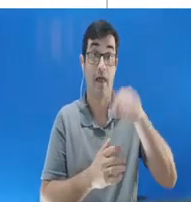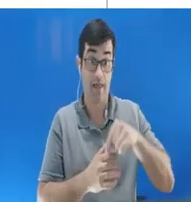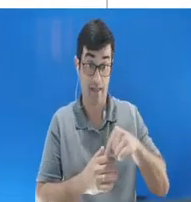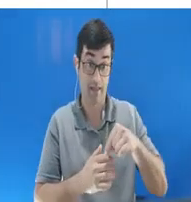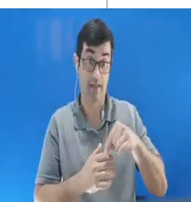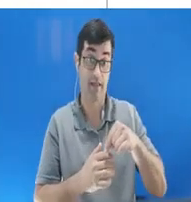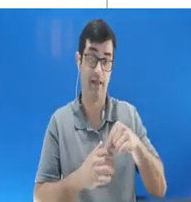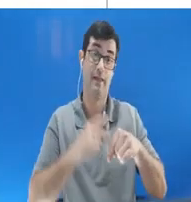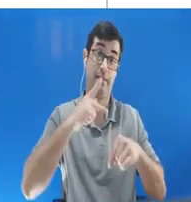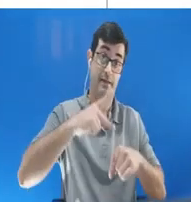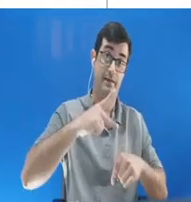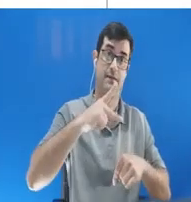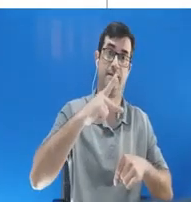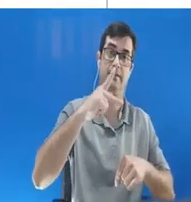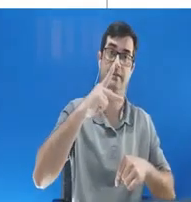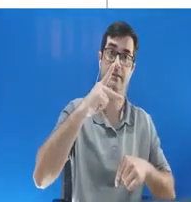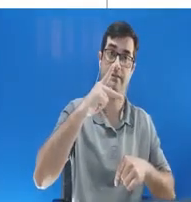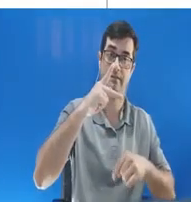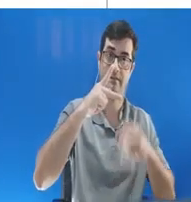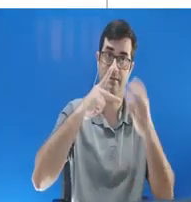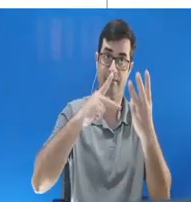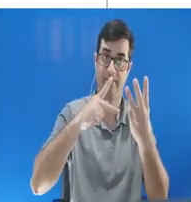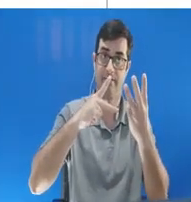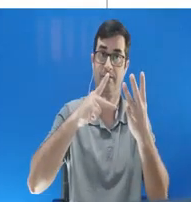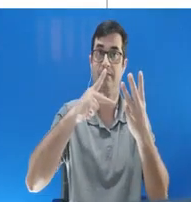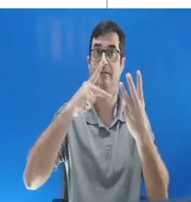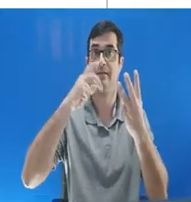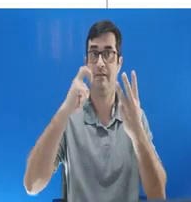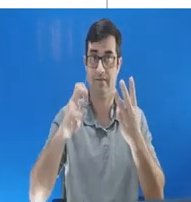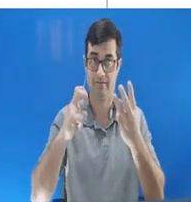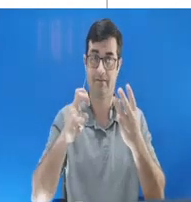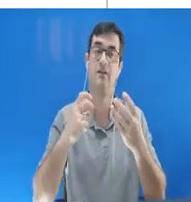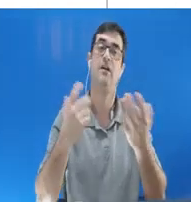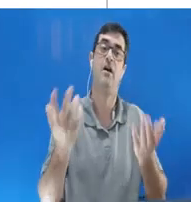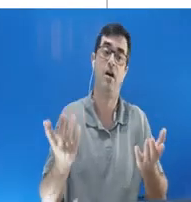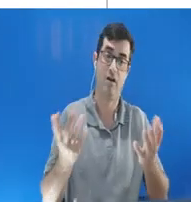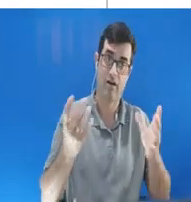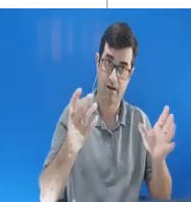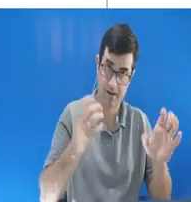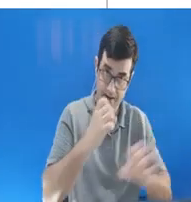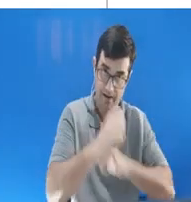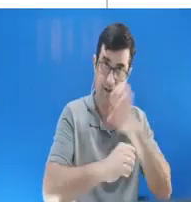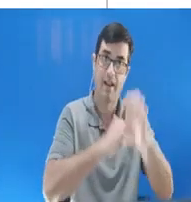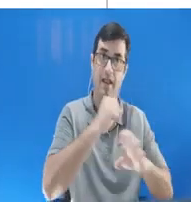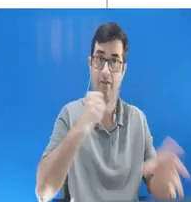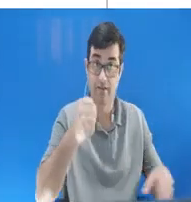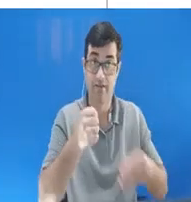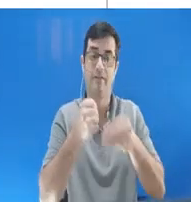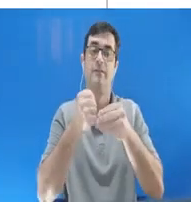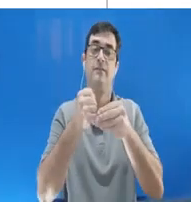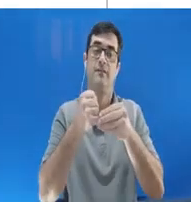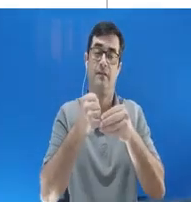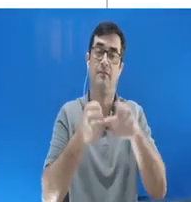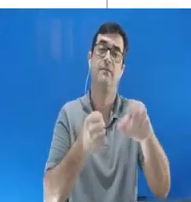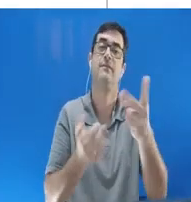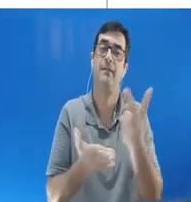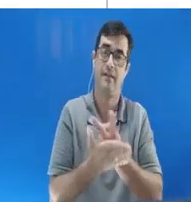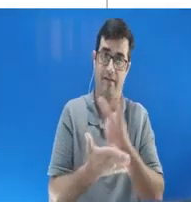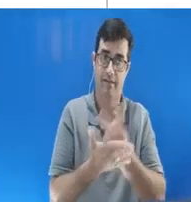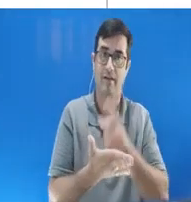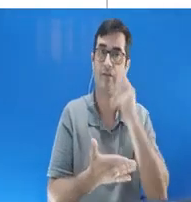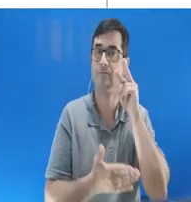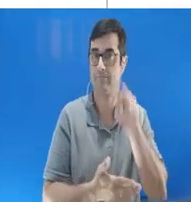estado fundamental termina em 3p5 e quando ele recebe um elétron forma o 3p6. Então está errado aqui, vocês têm